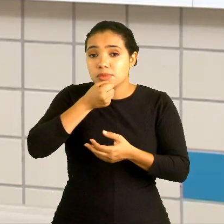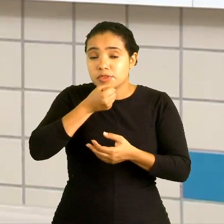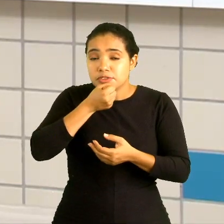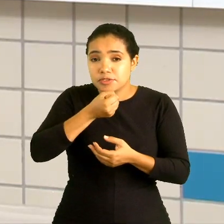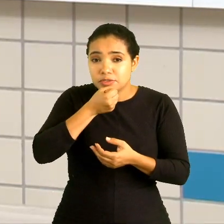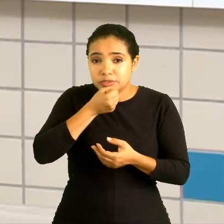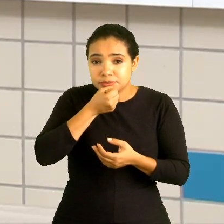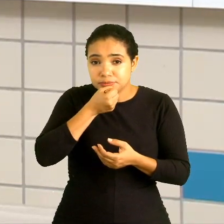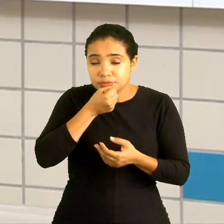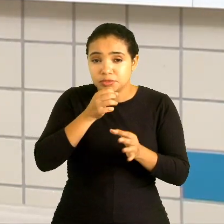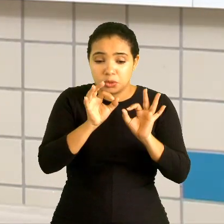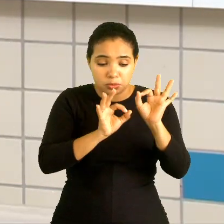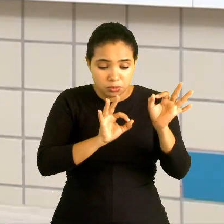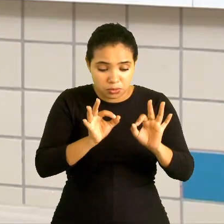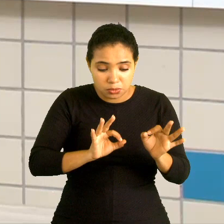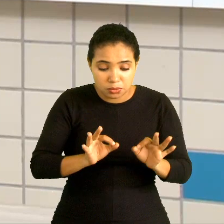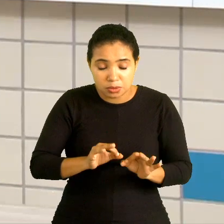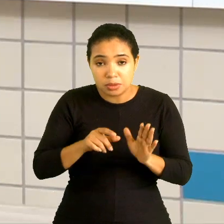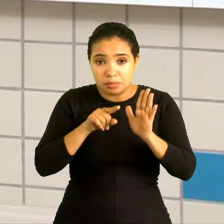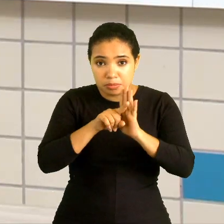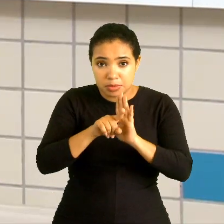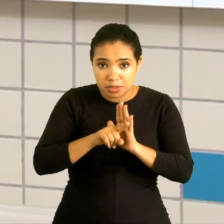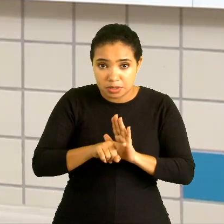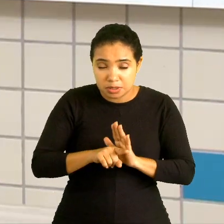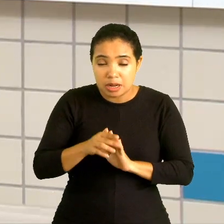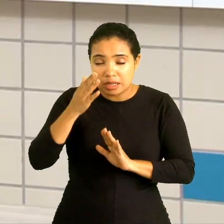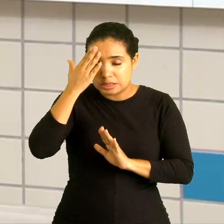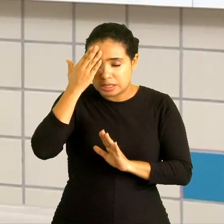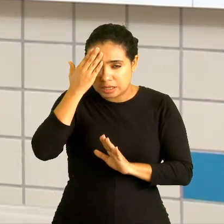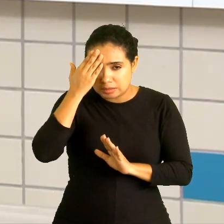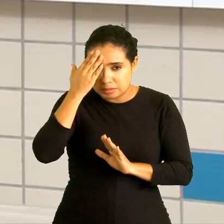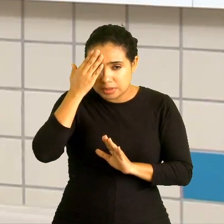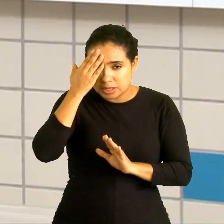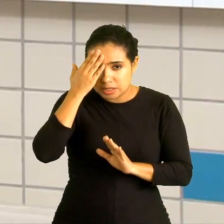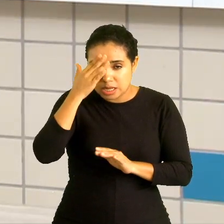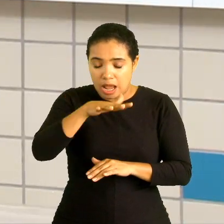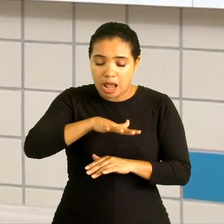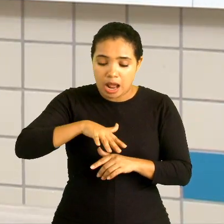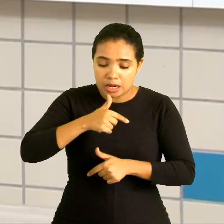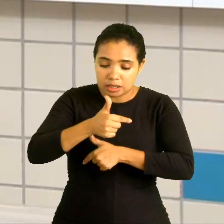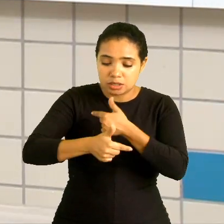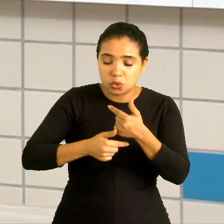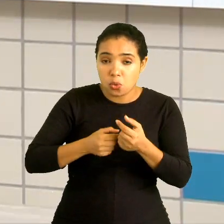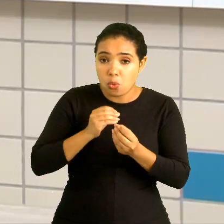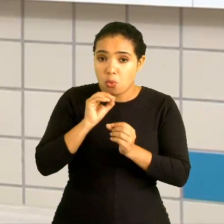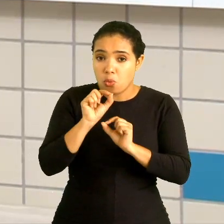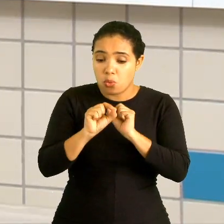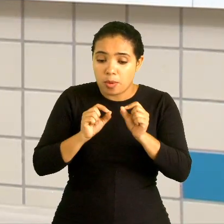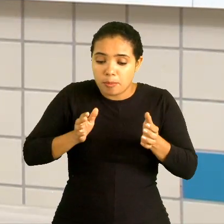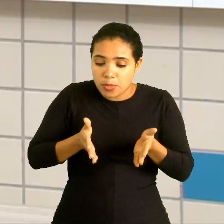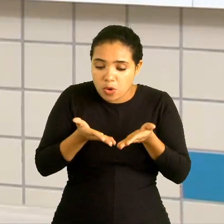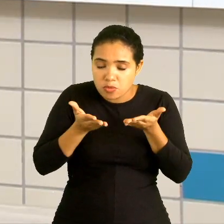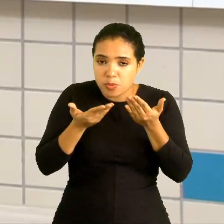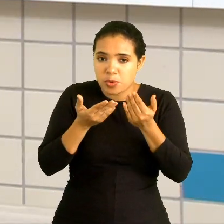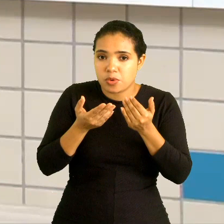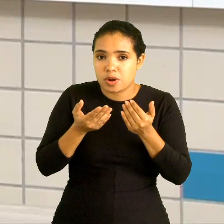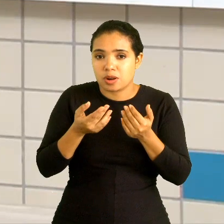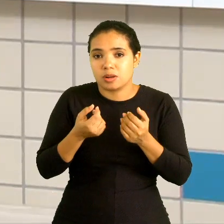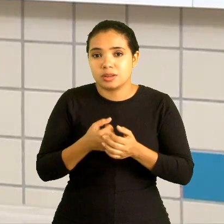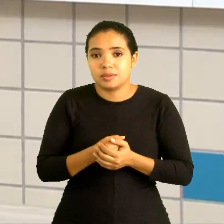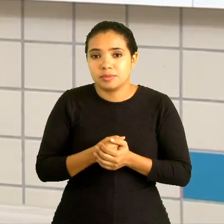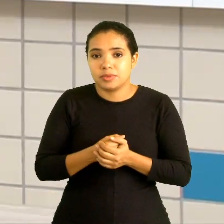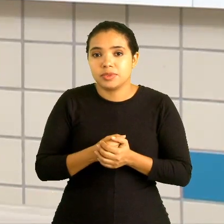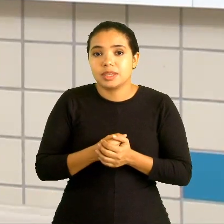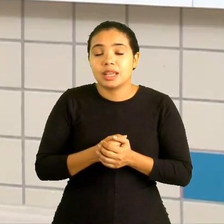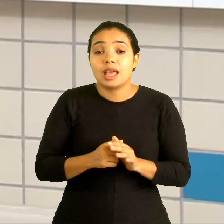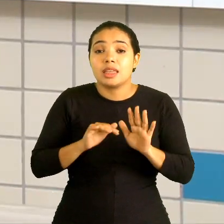entrevistador elaborou perguntas para saber sobre a carreira dela, o que motivou, o que se destaca nessa carreira.